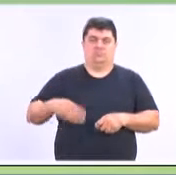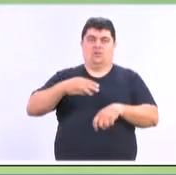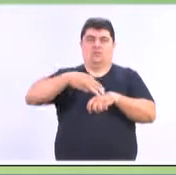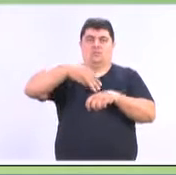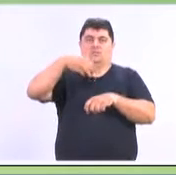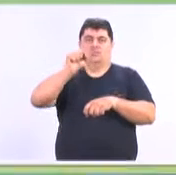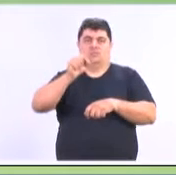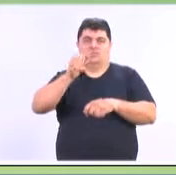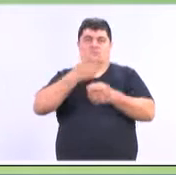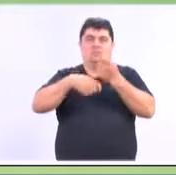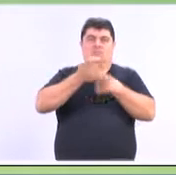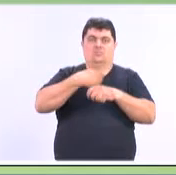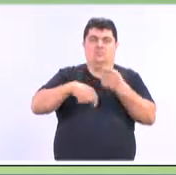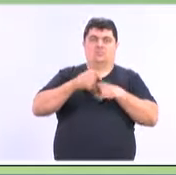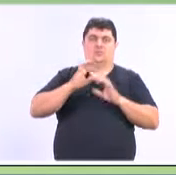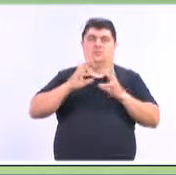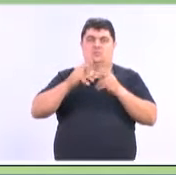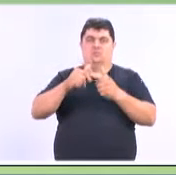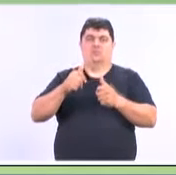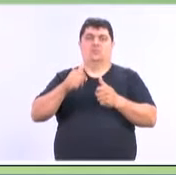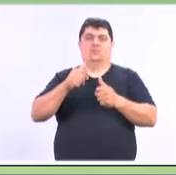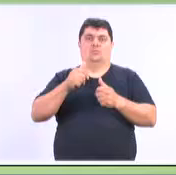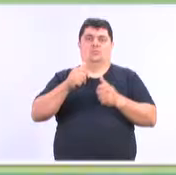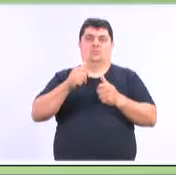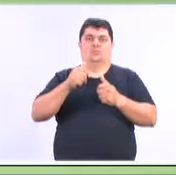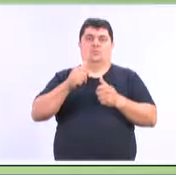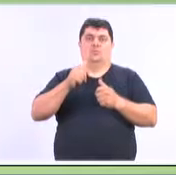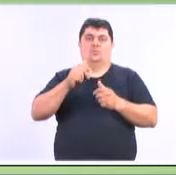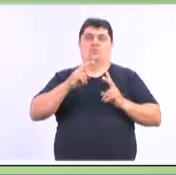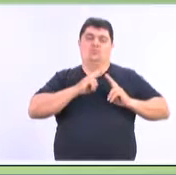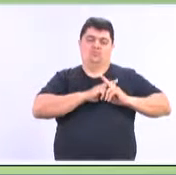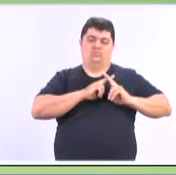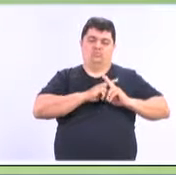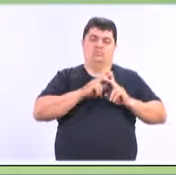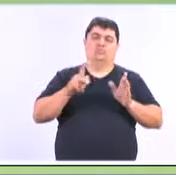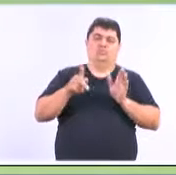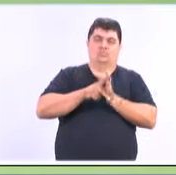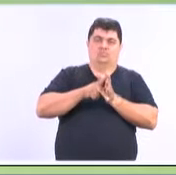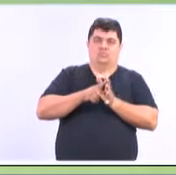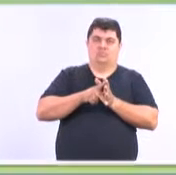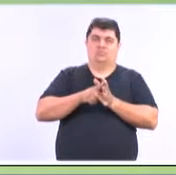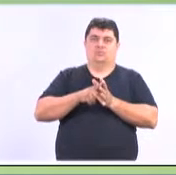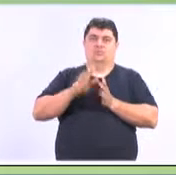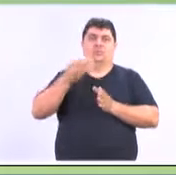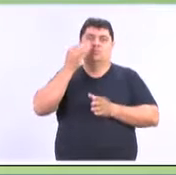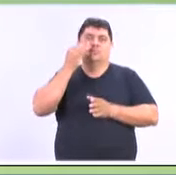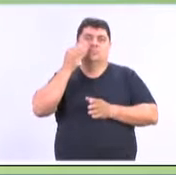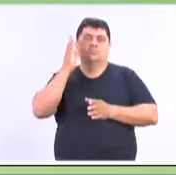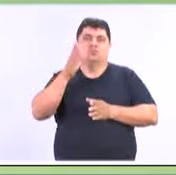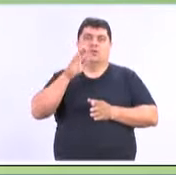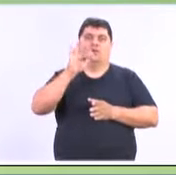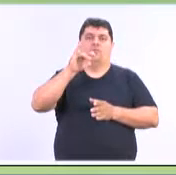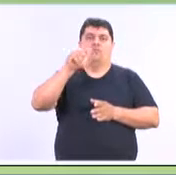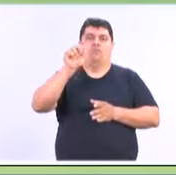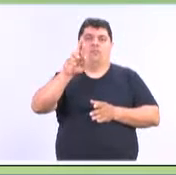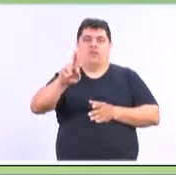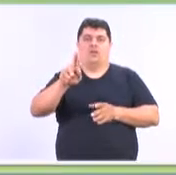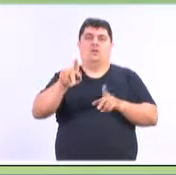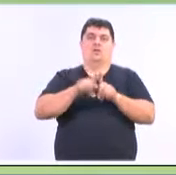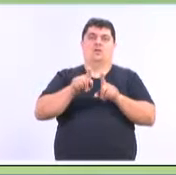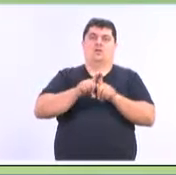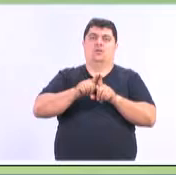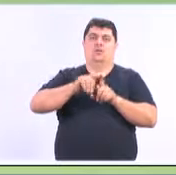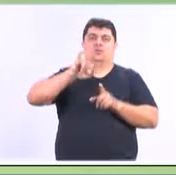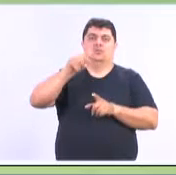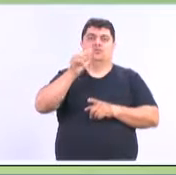mestrado em Administração, todos pela Universidade Federal de Rondônia, com experiência em aula na FIA, Unicentro de